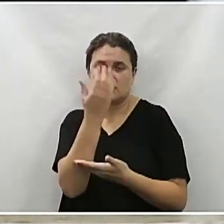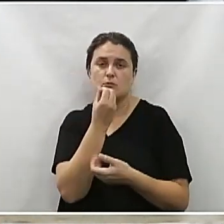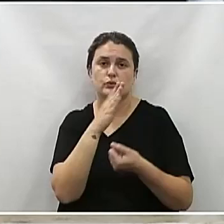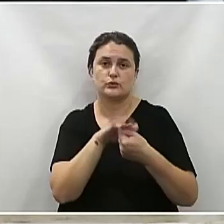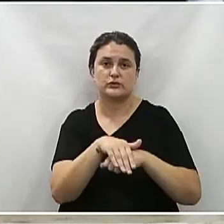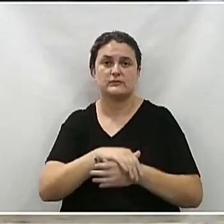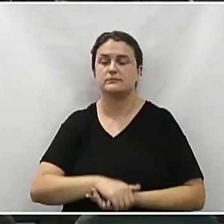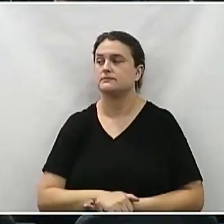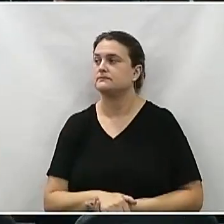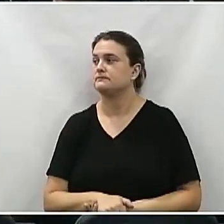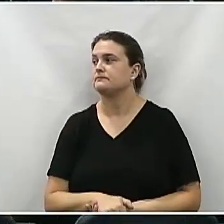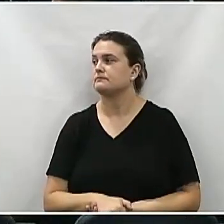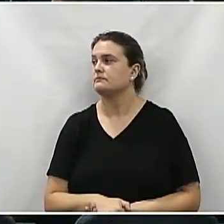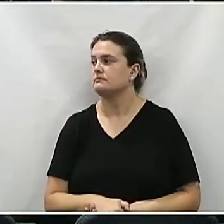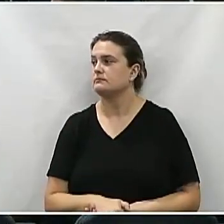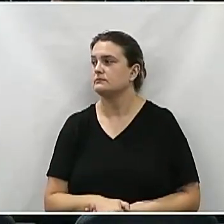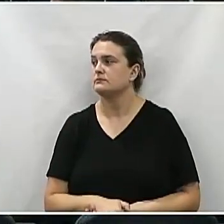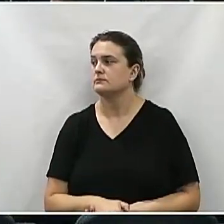e uma boa noite